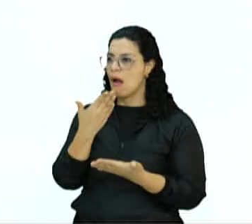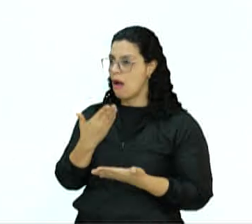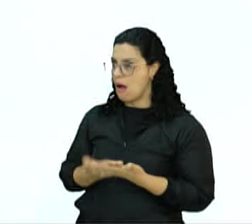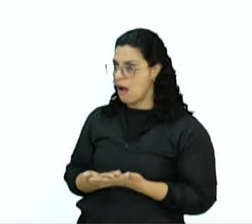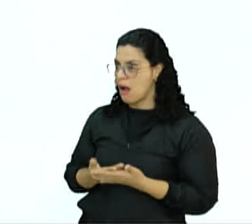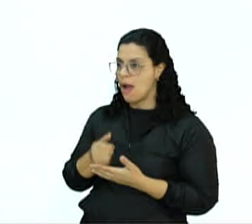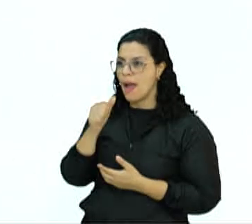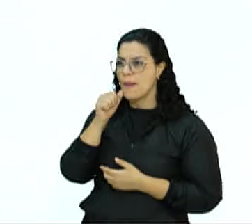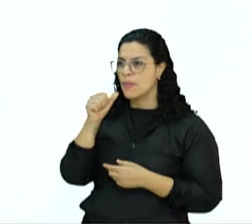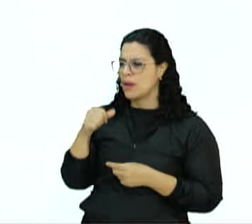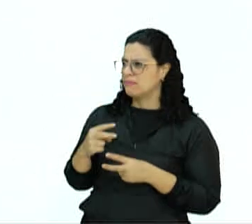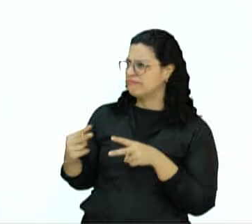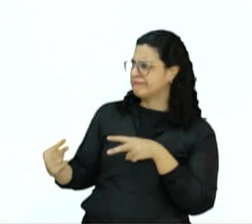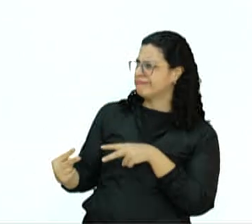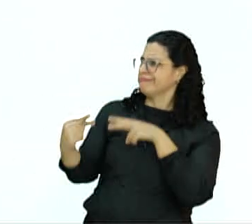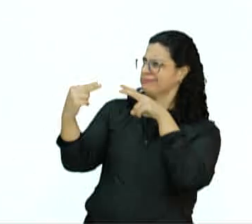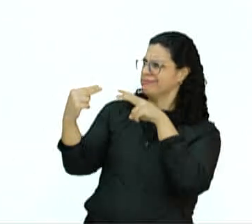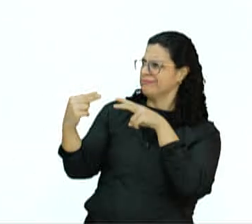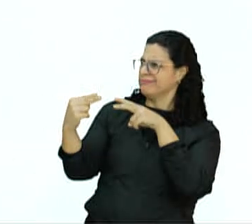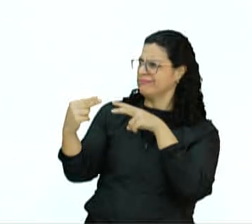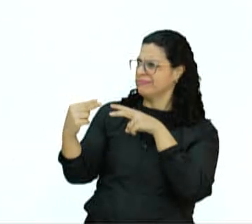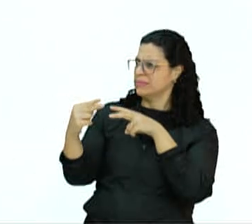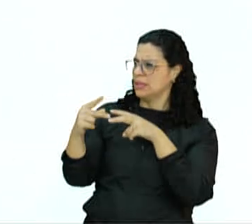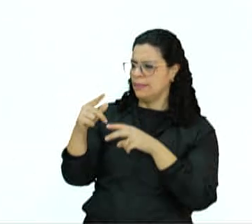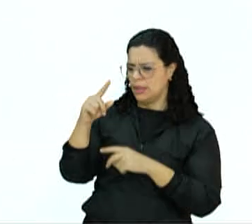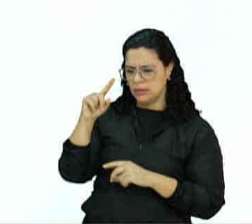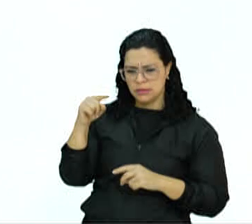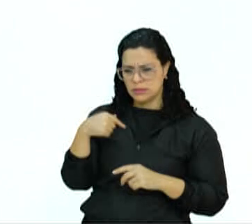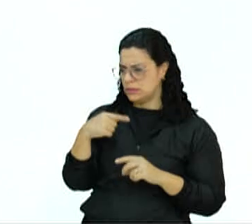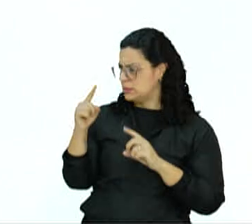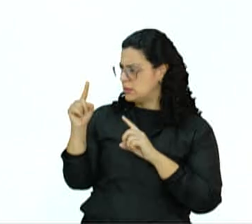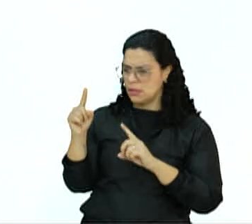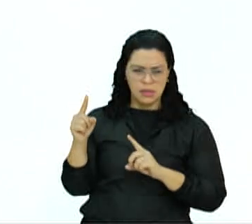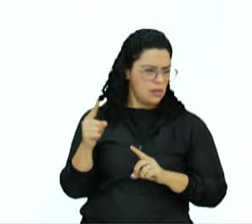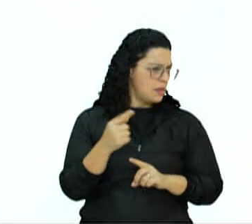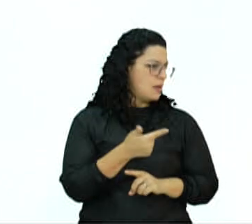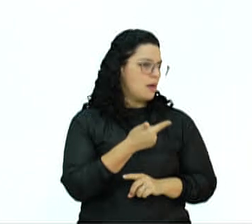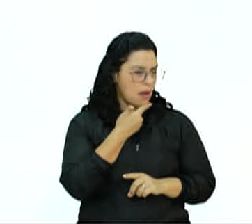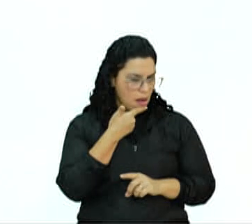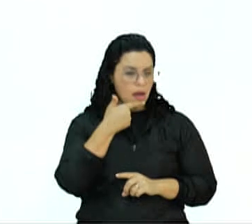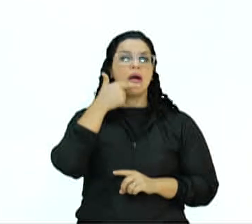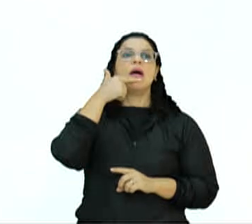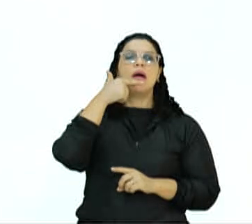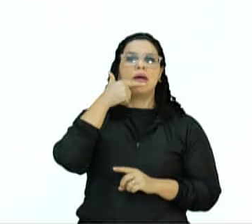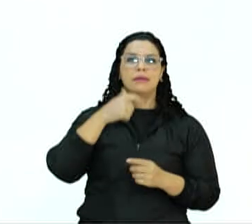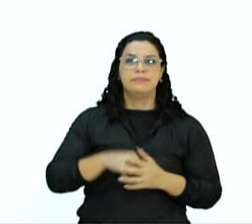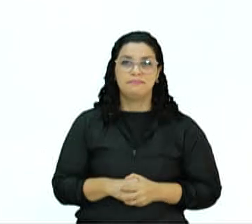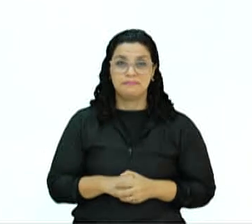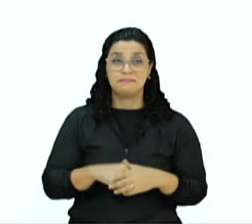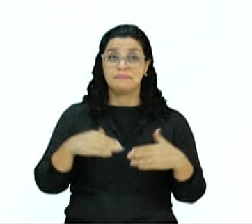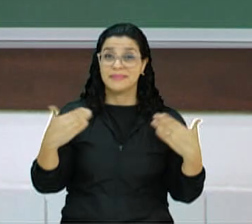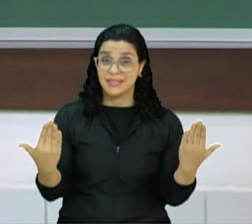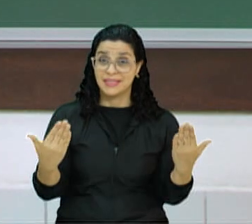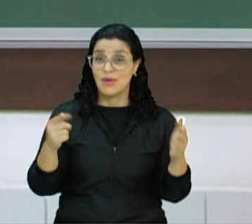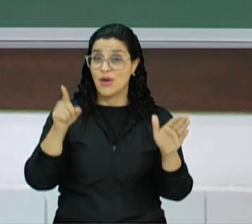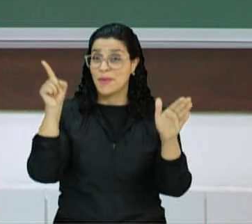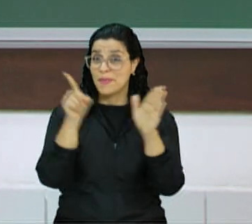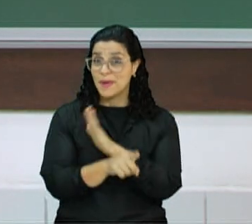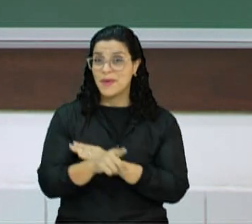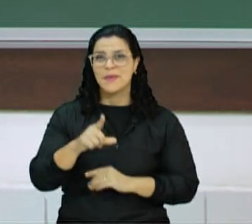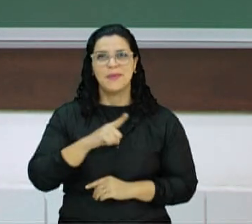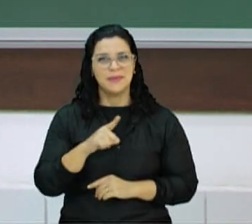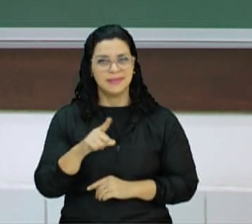ela encarou um instante e vergou a cabeça para trás numa risada. Temos aqui então